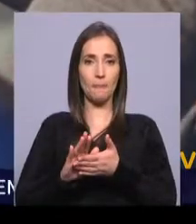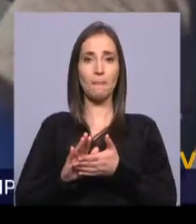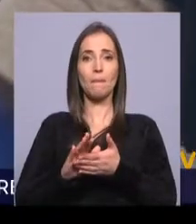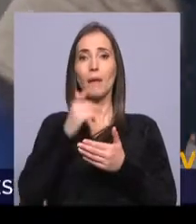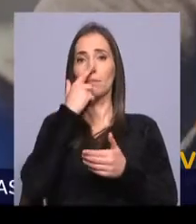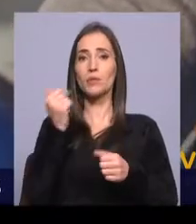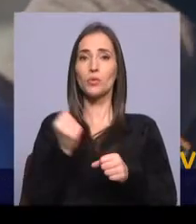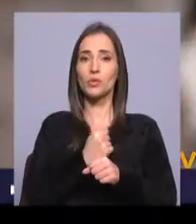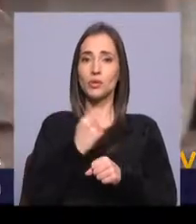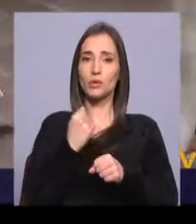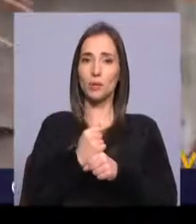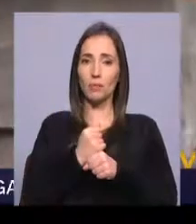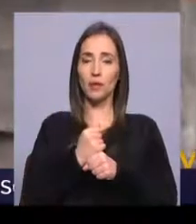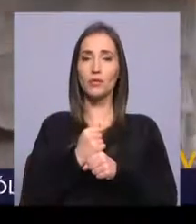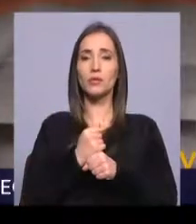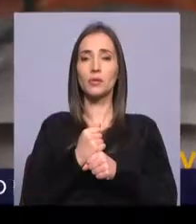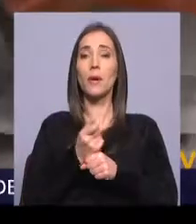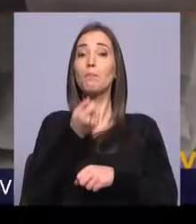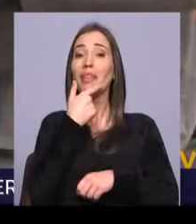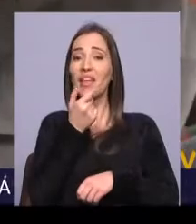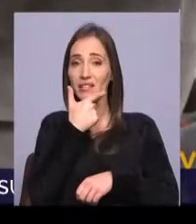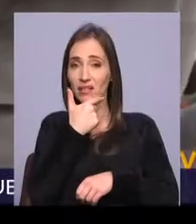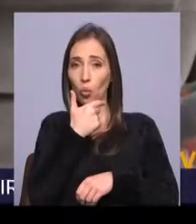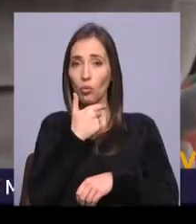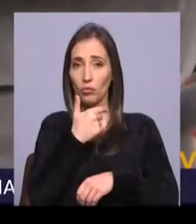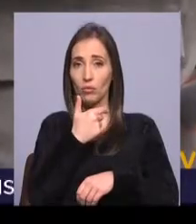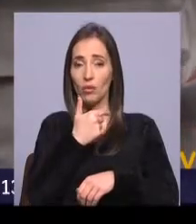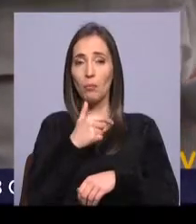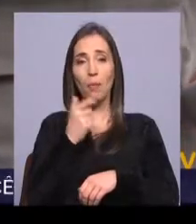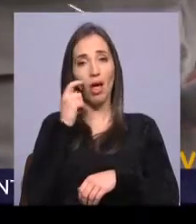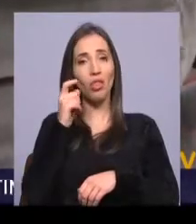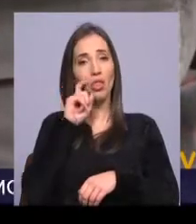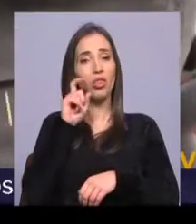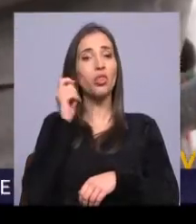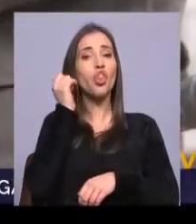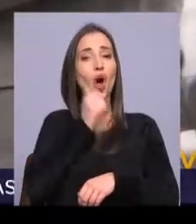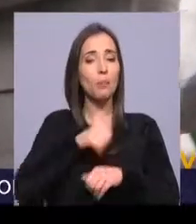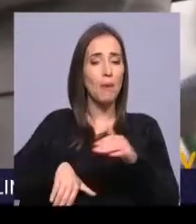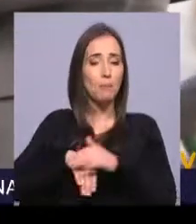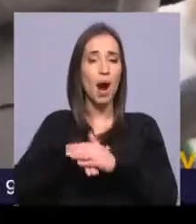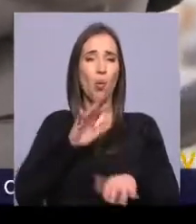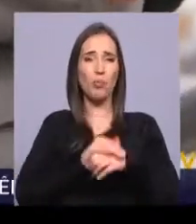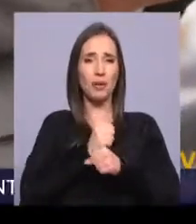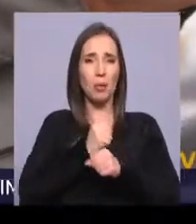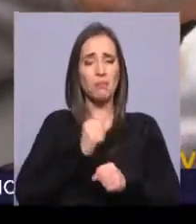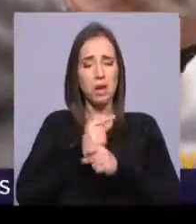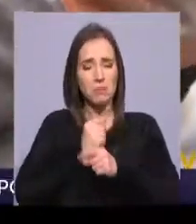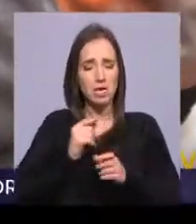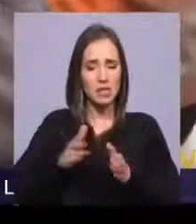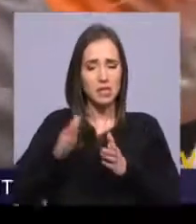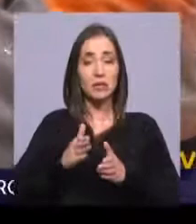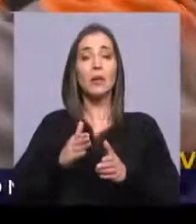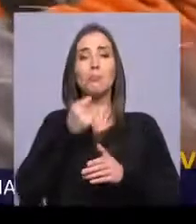trabalhadores que tomavam medicação para a dor devido ao tipo de trabalho que faziam e deixaram de tomar essa medicação precisamente